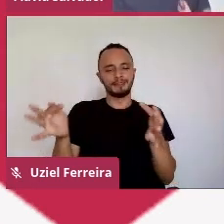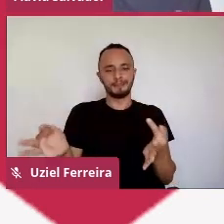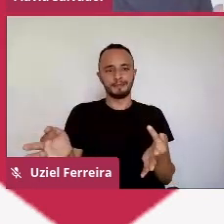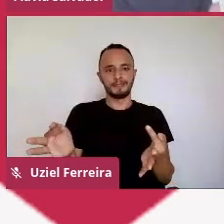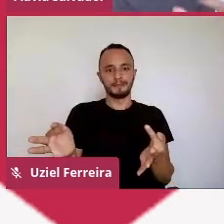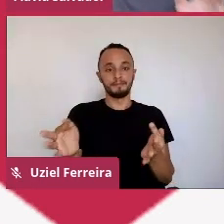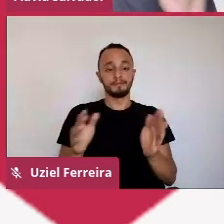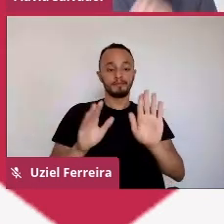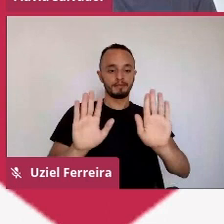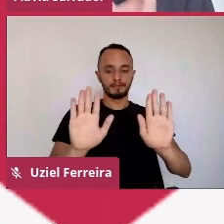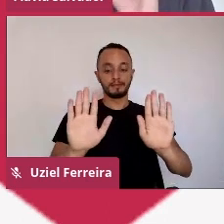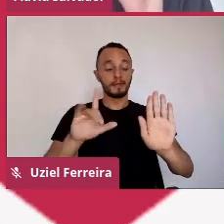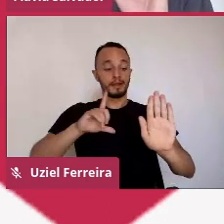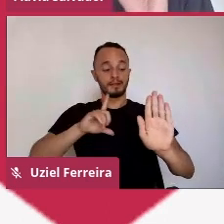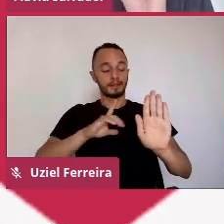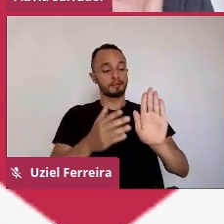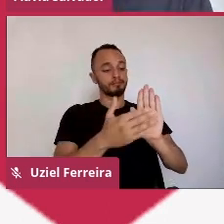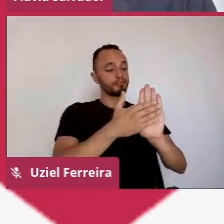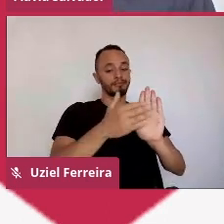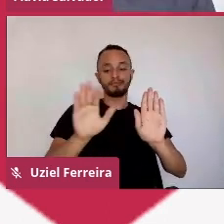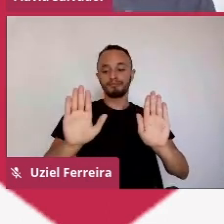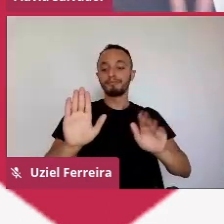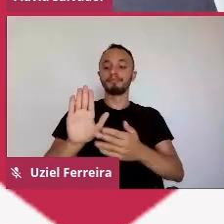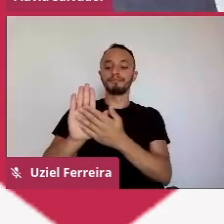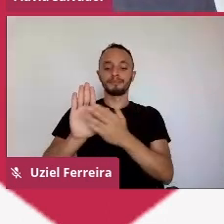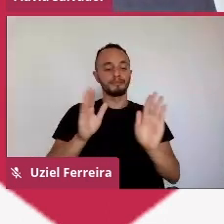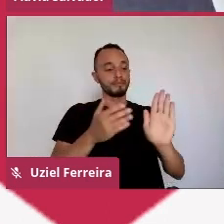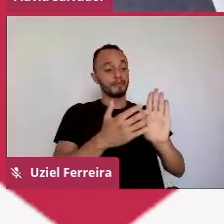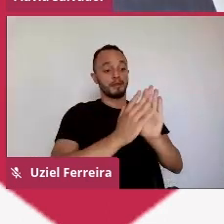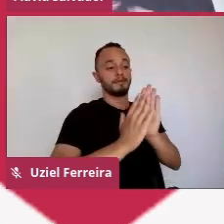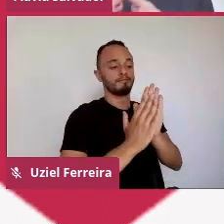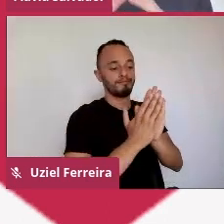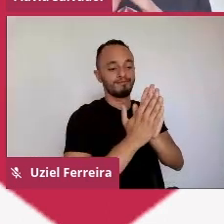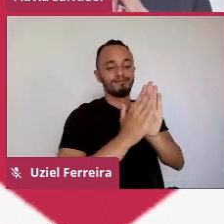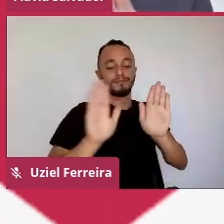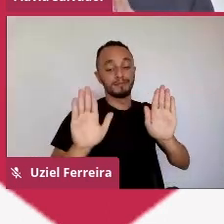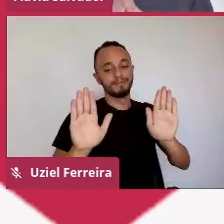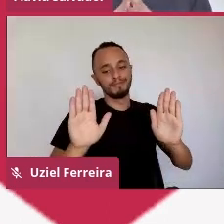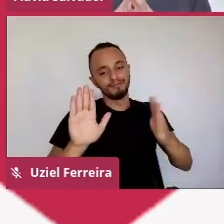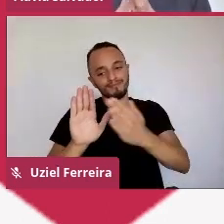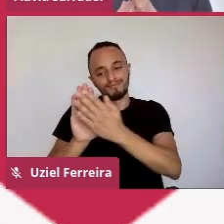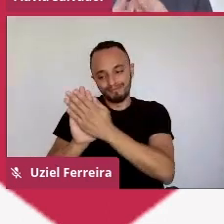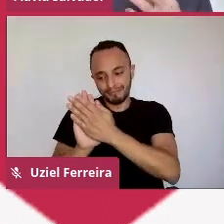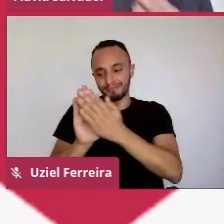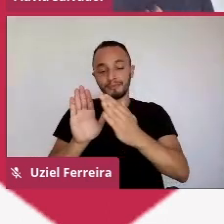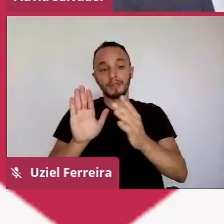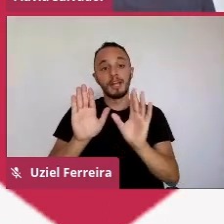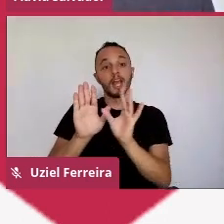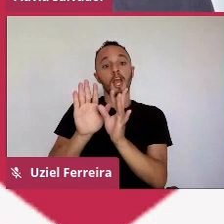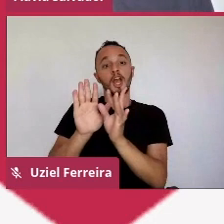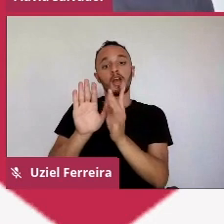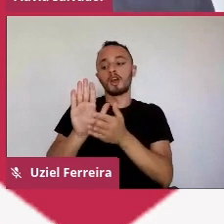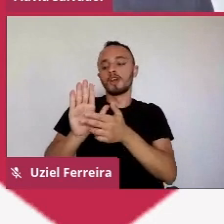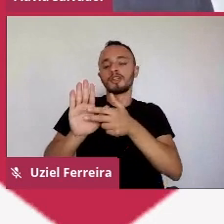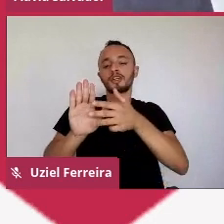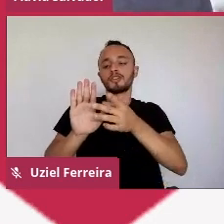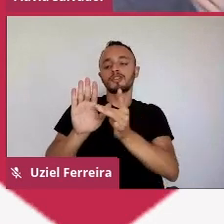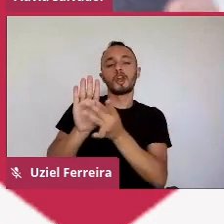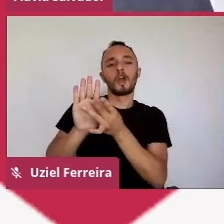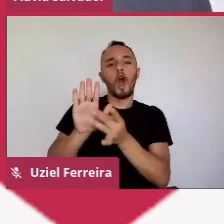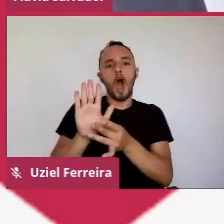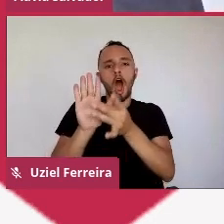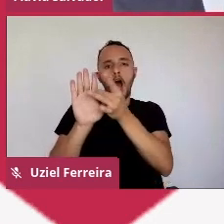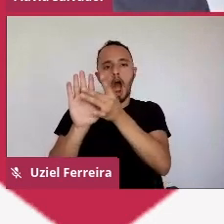raciocínio da gravura, ele parte de uma coisa super primordial, de um raciocínio que ele